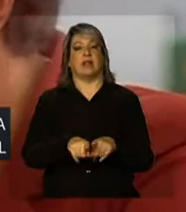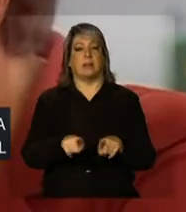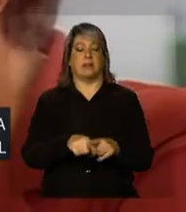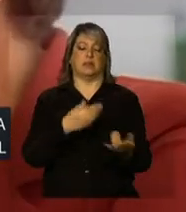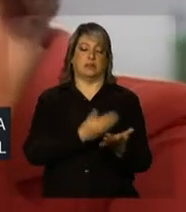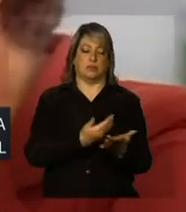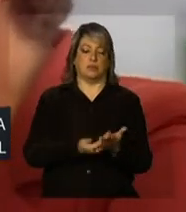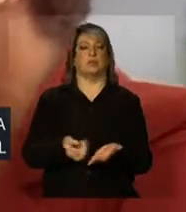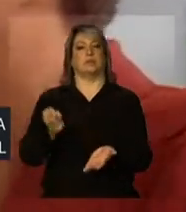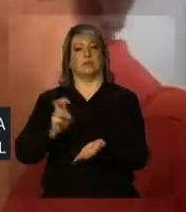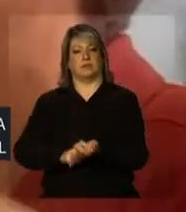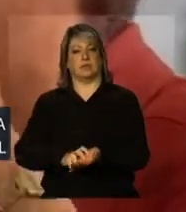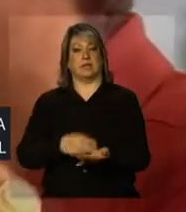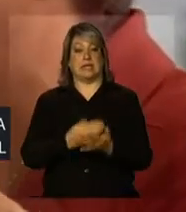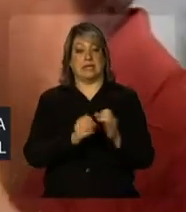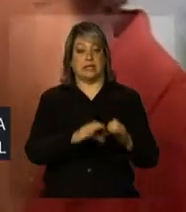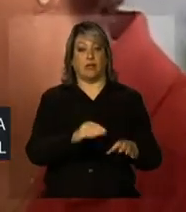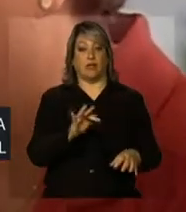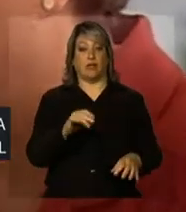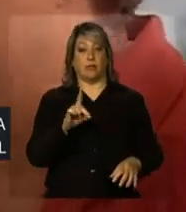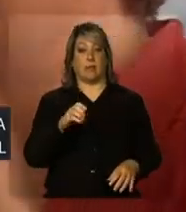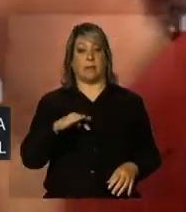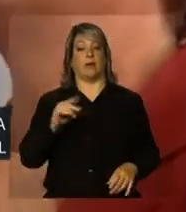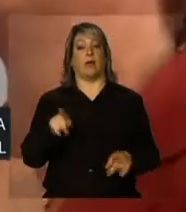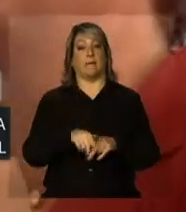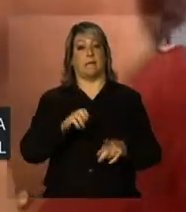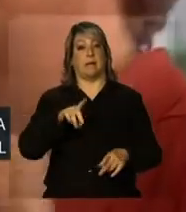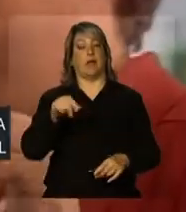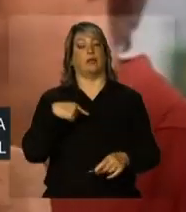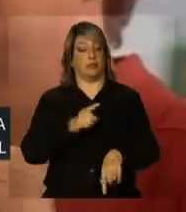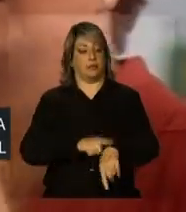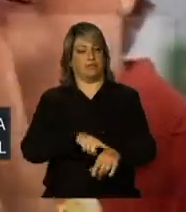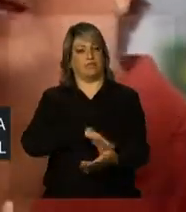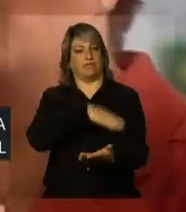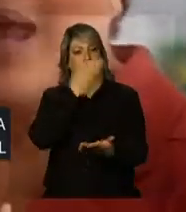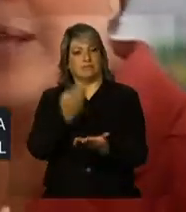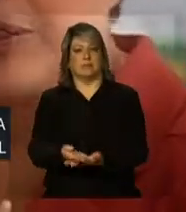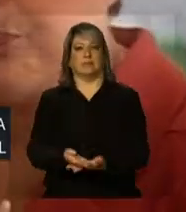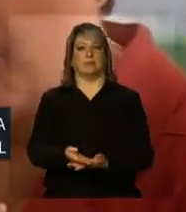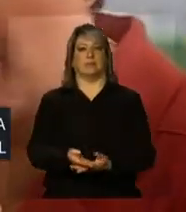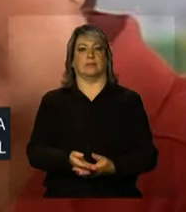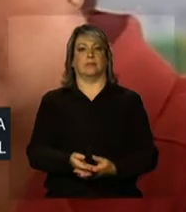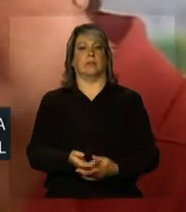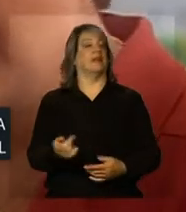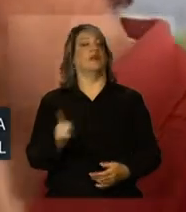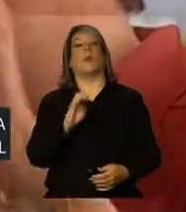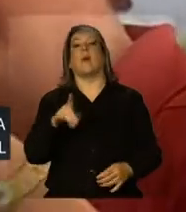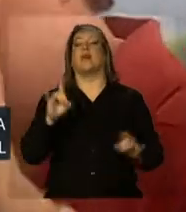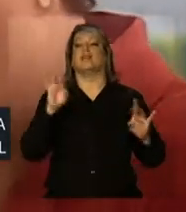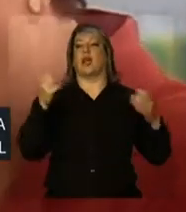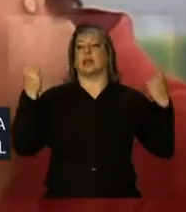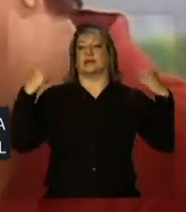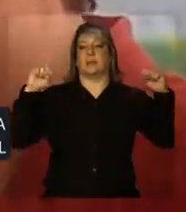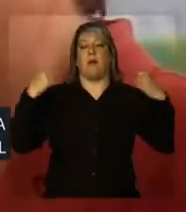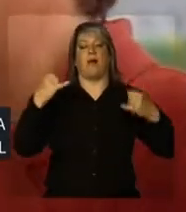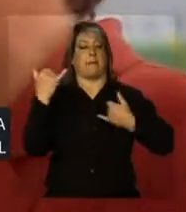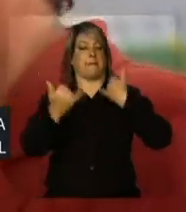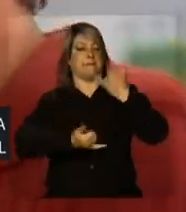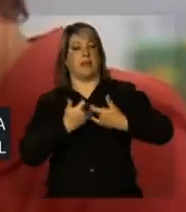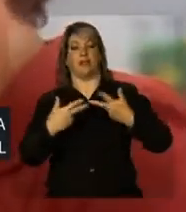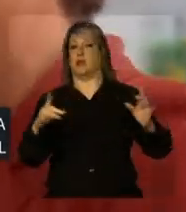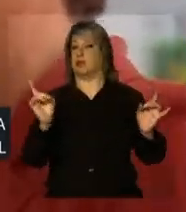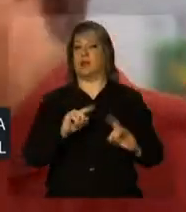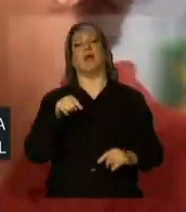Ensino Fundamental e Médio em tempo integral isso significa não é esporte e não é